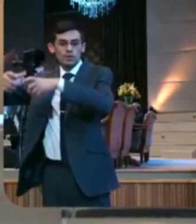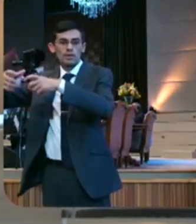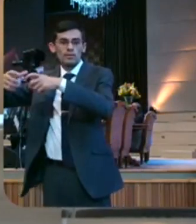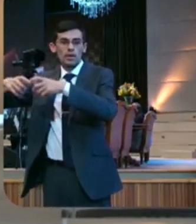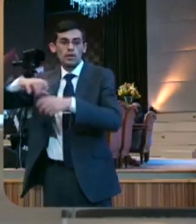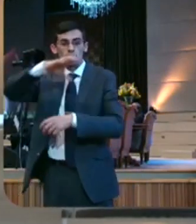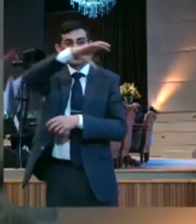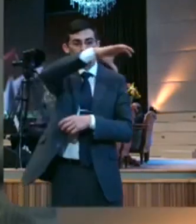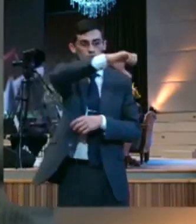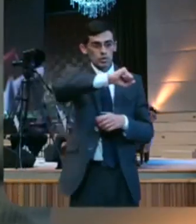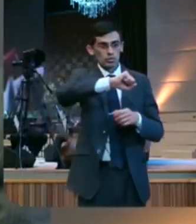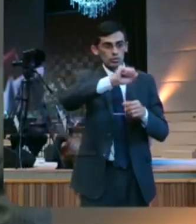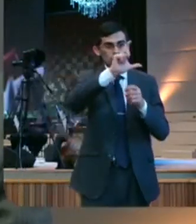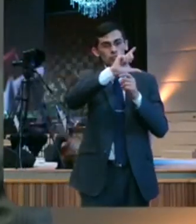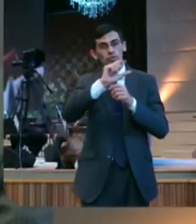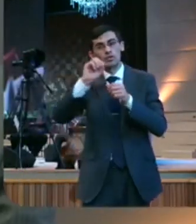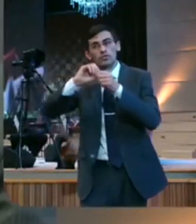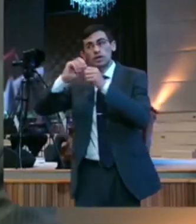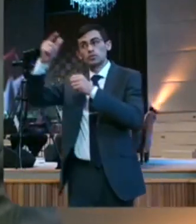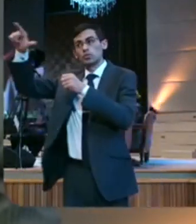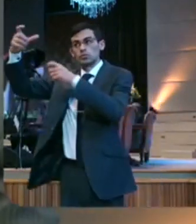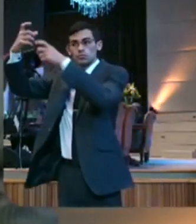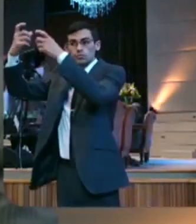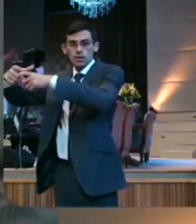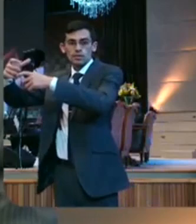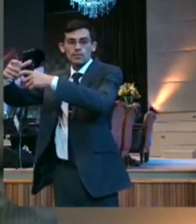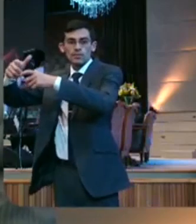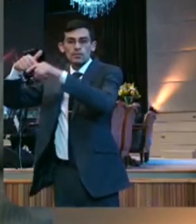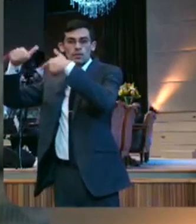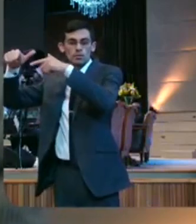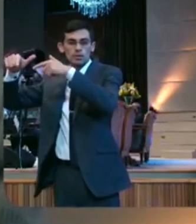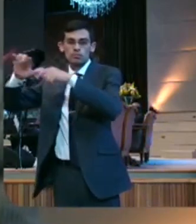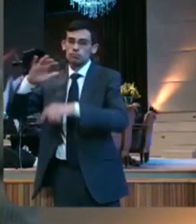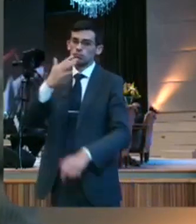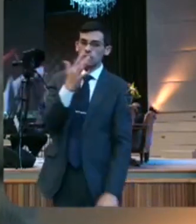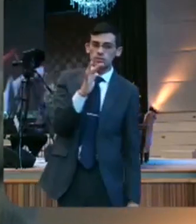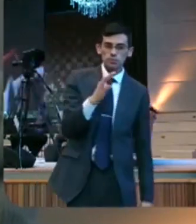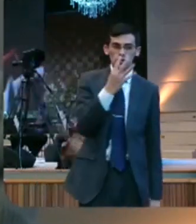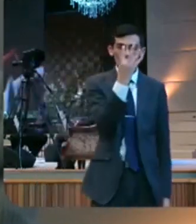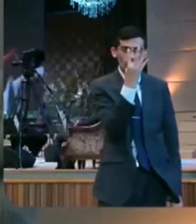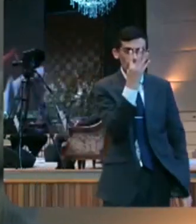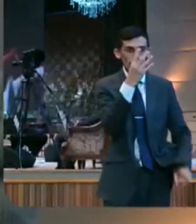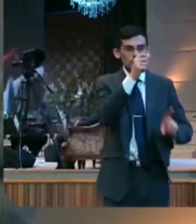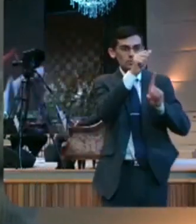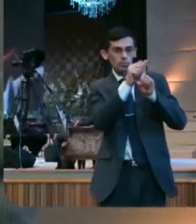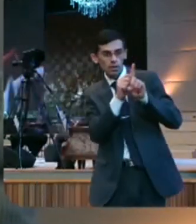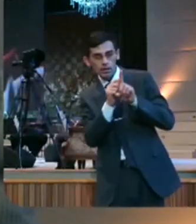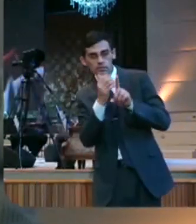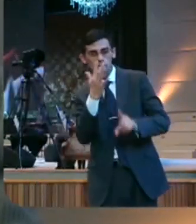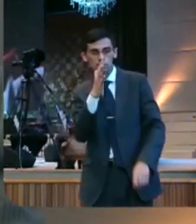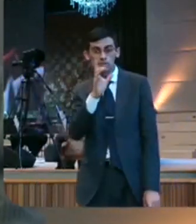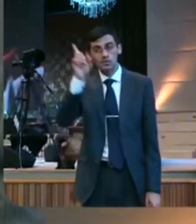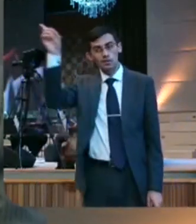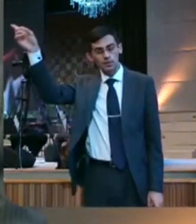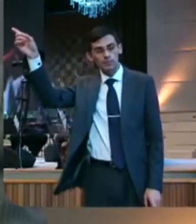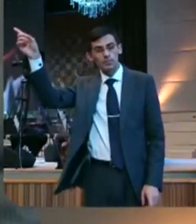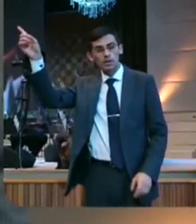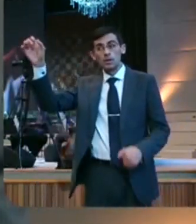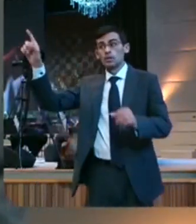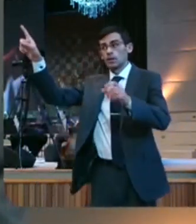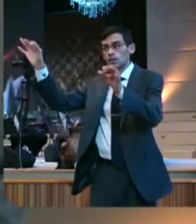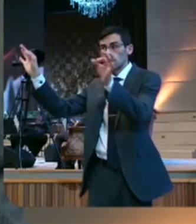tiro a máquina daqui, faço o trabalho. Vai levar mais ou menos uns 4 meses esse trabalho.